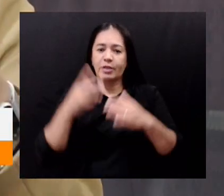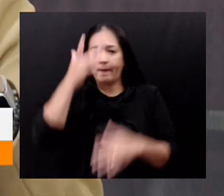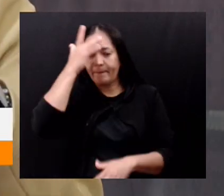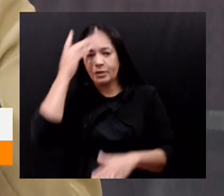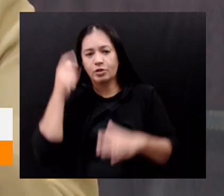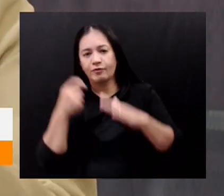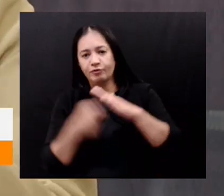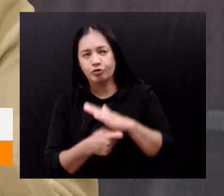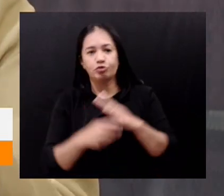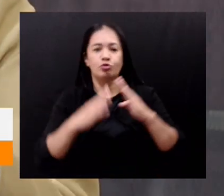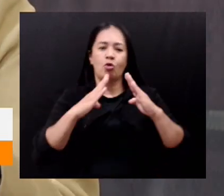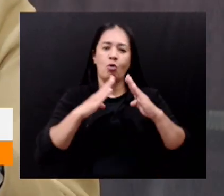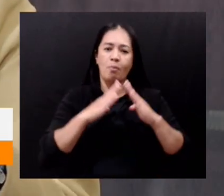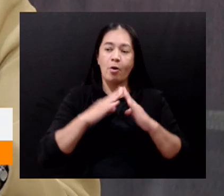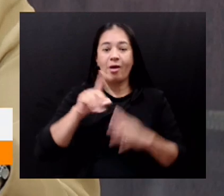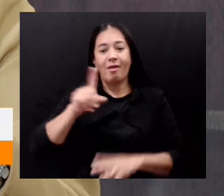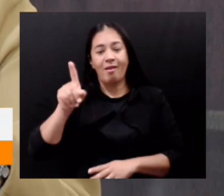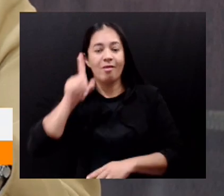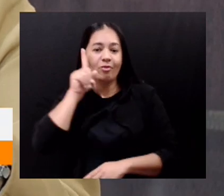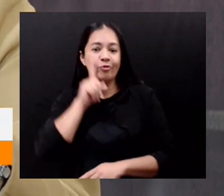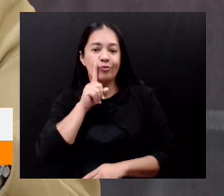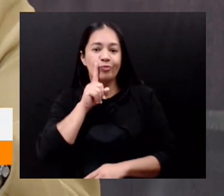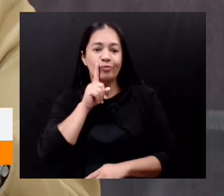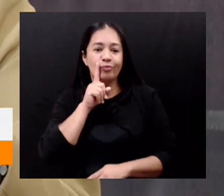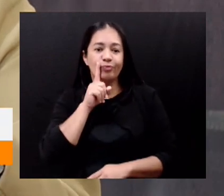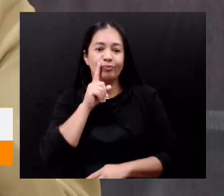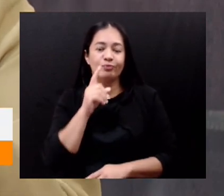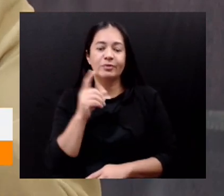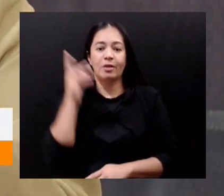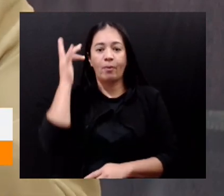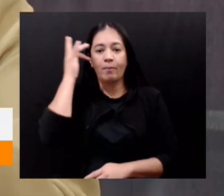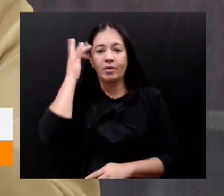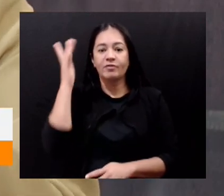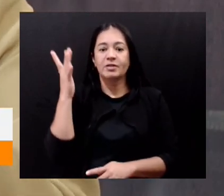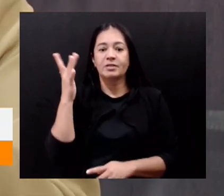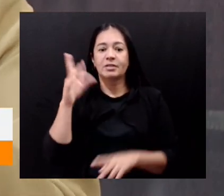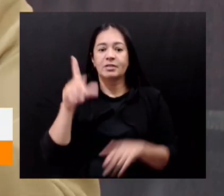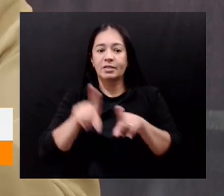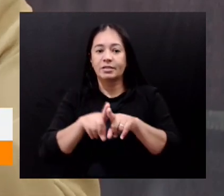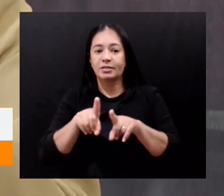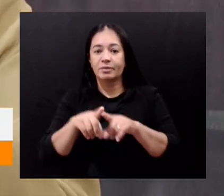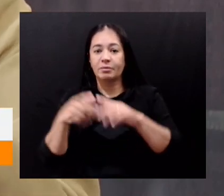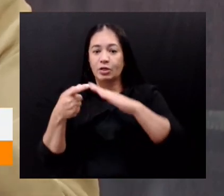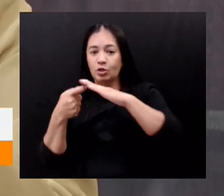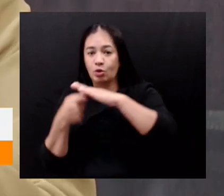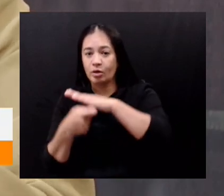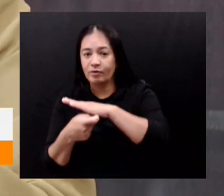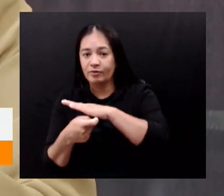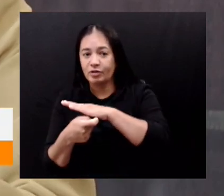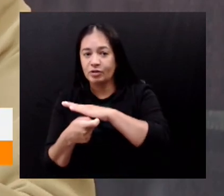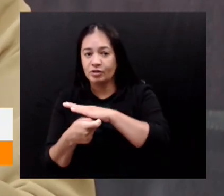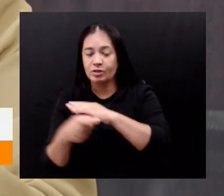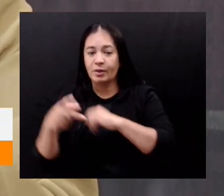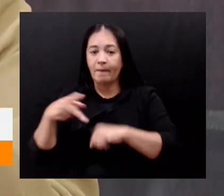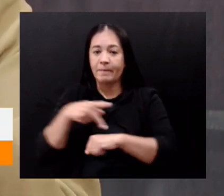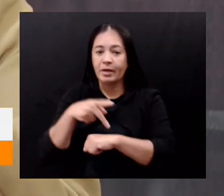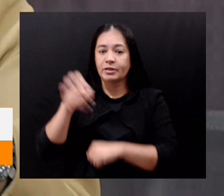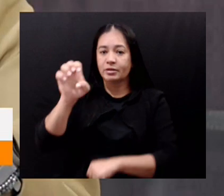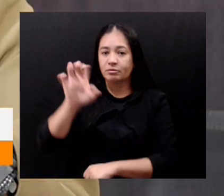Unidos, há uma facilidade também no investimento Sim. para países da União Europeia. Você tem que